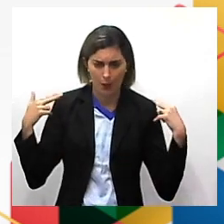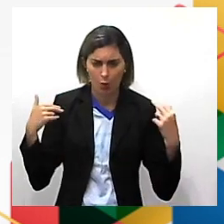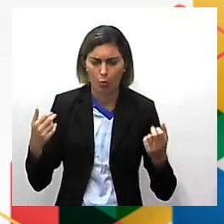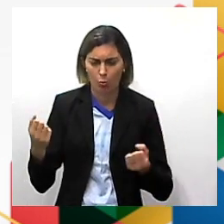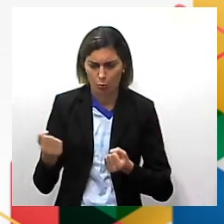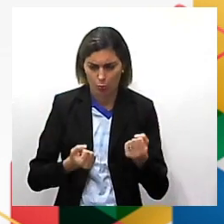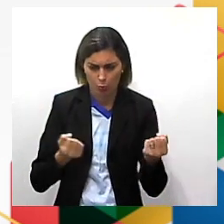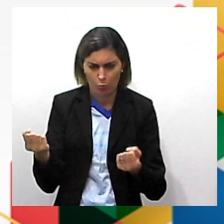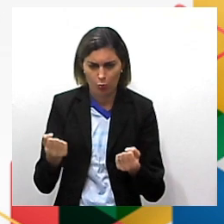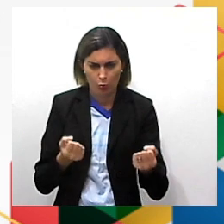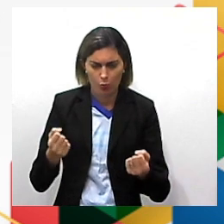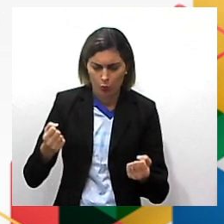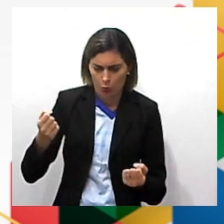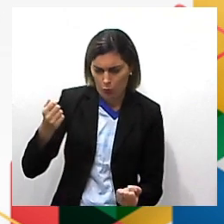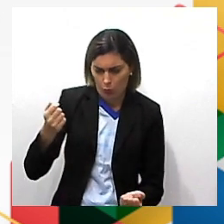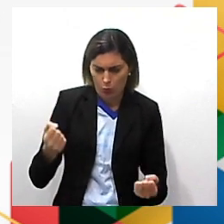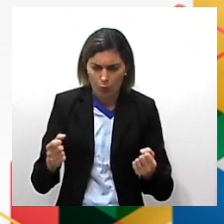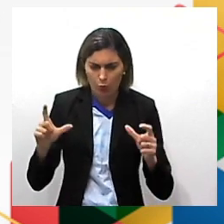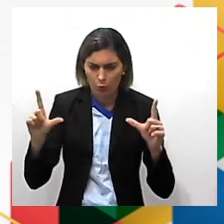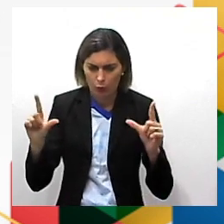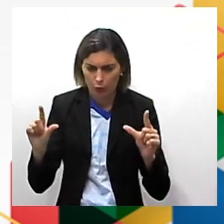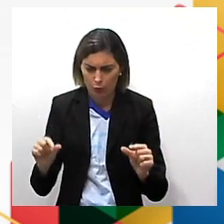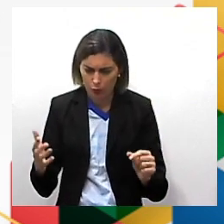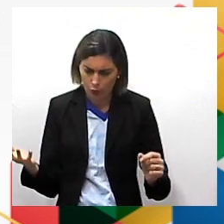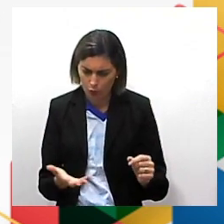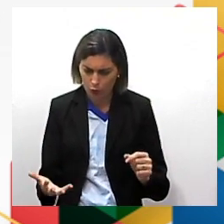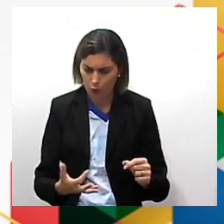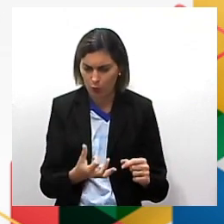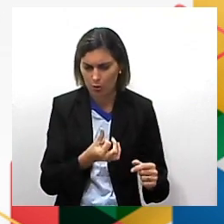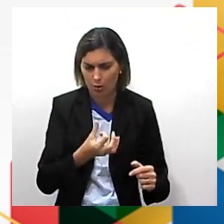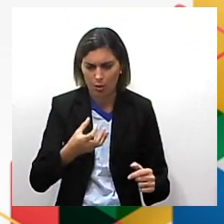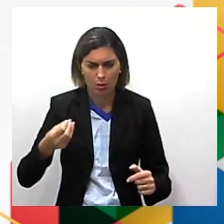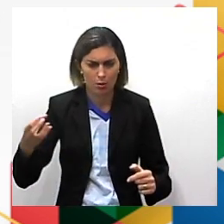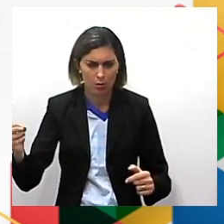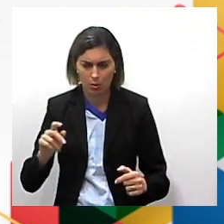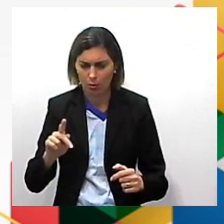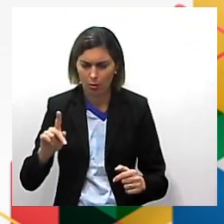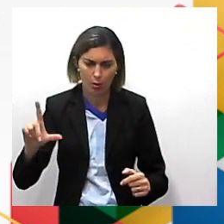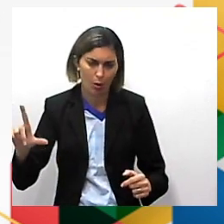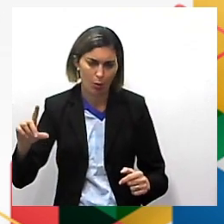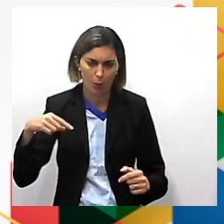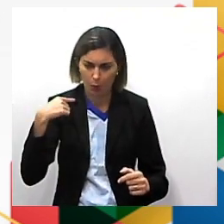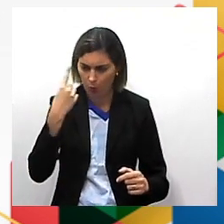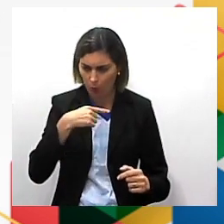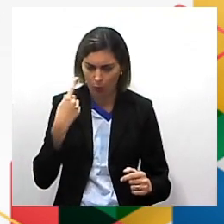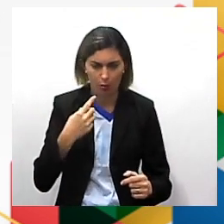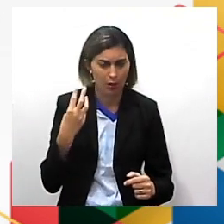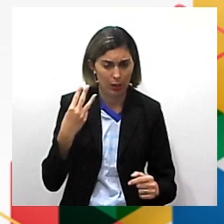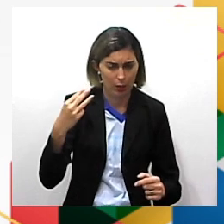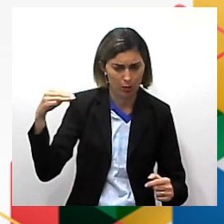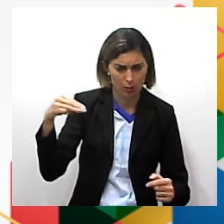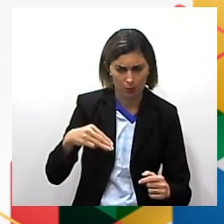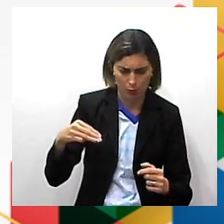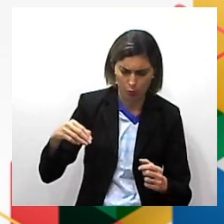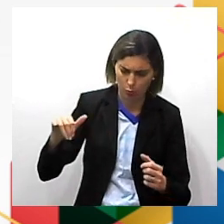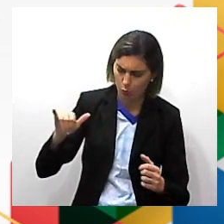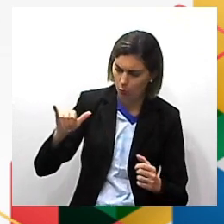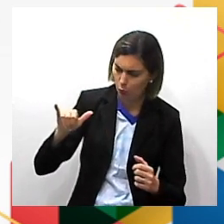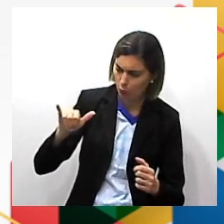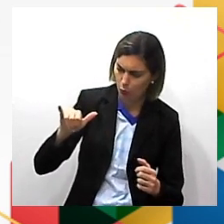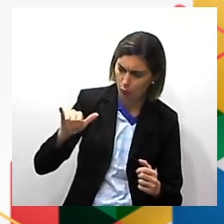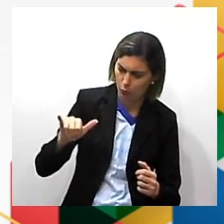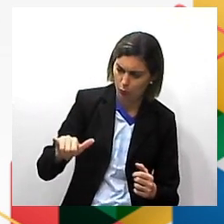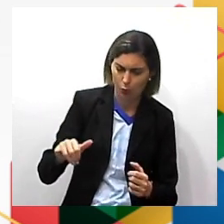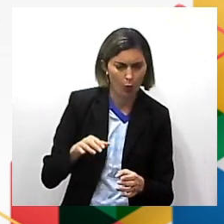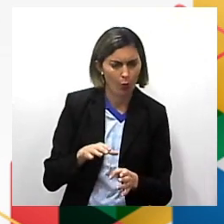torre de controle para reduzir a velocidade para 600 km por hora. 3 minutos após essa